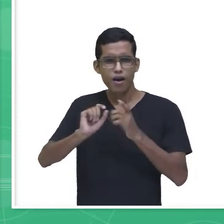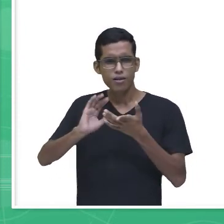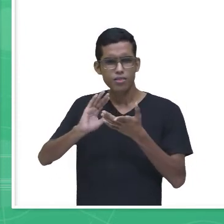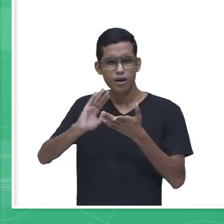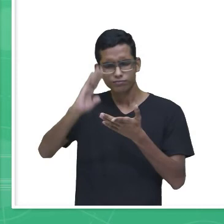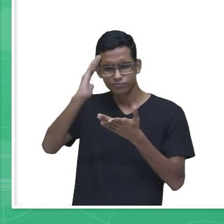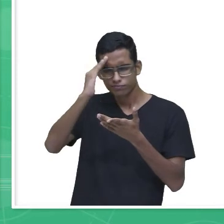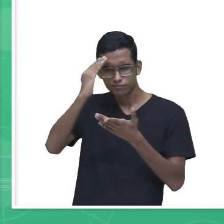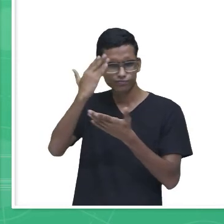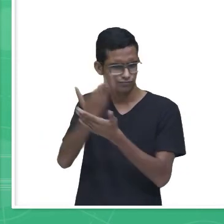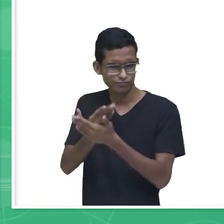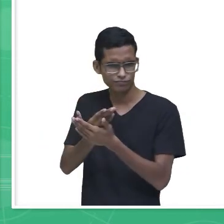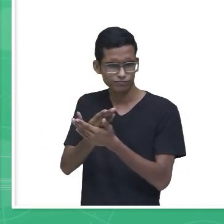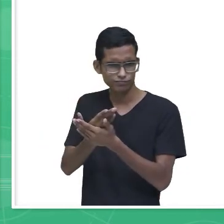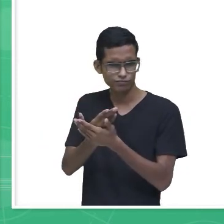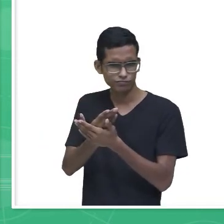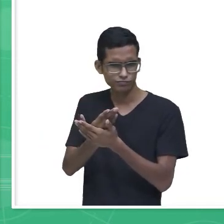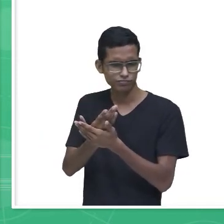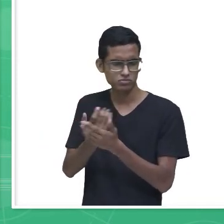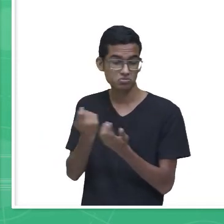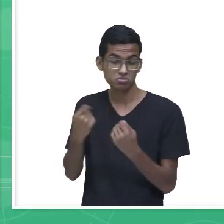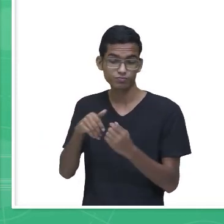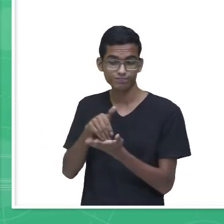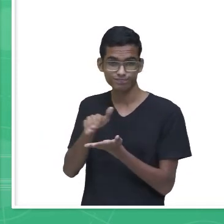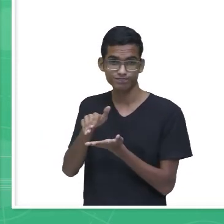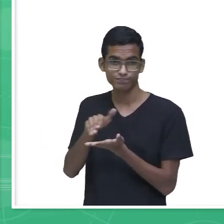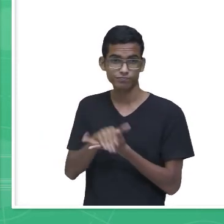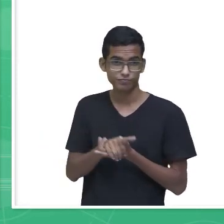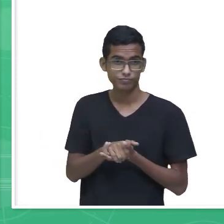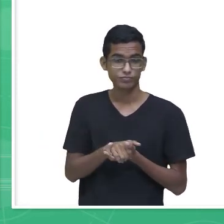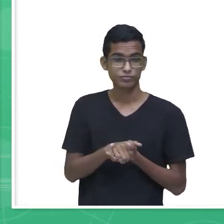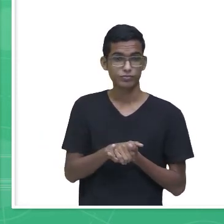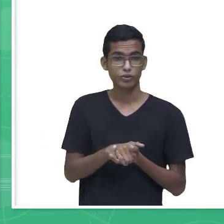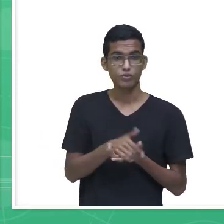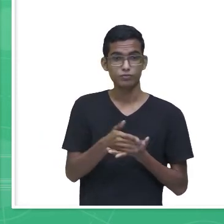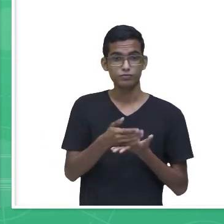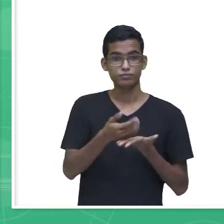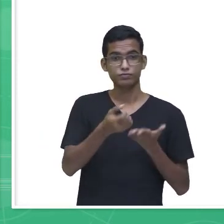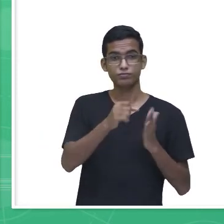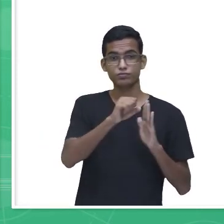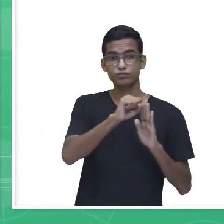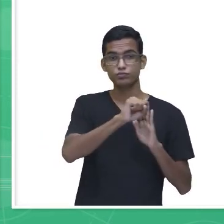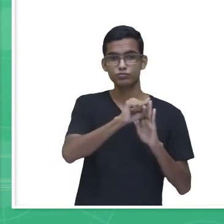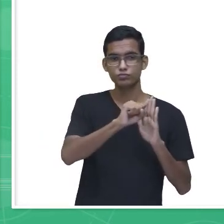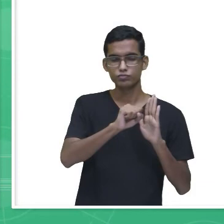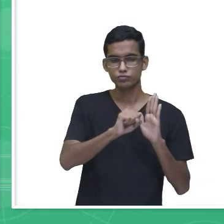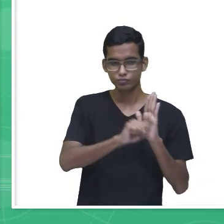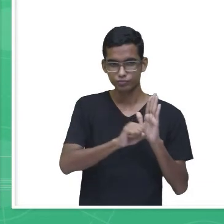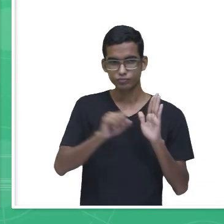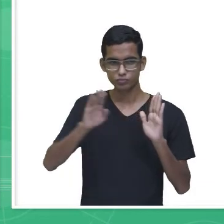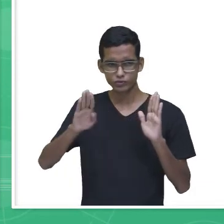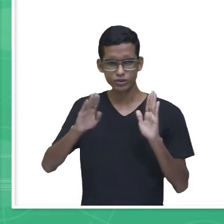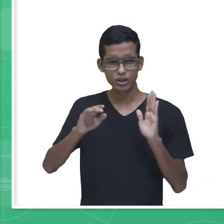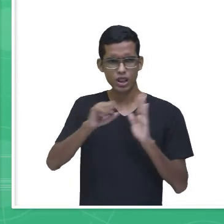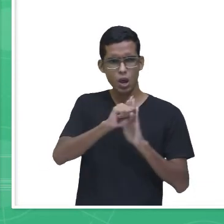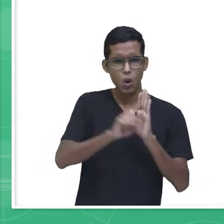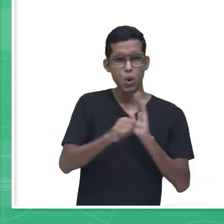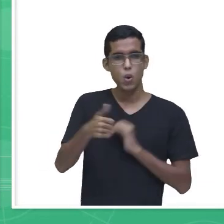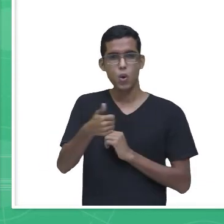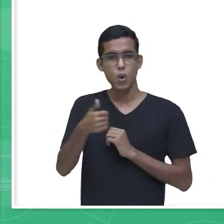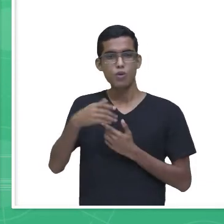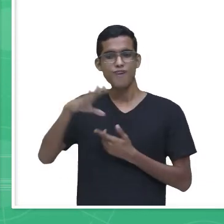eliminar, eu acho que essa daí, né? Depois, fala do século XI. A questão número C fala do século XIX. Não